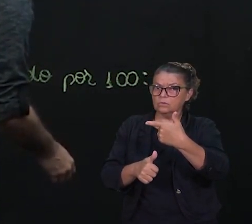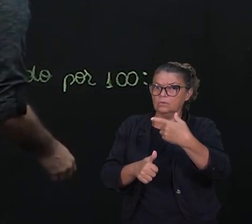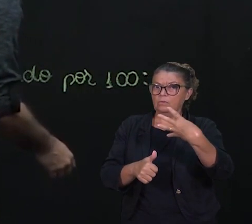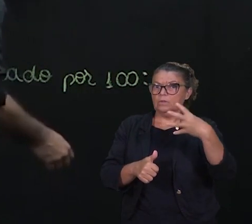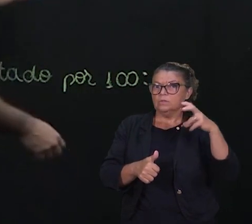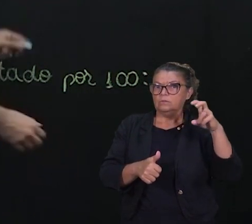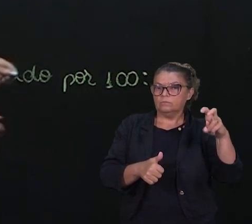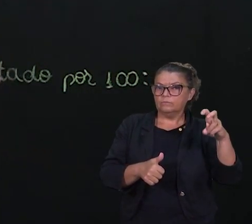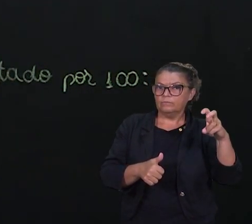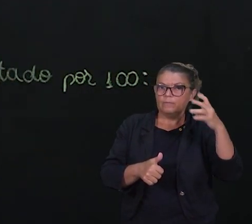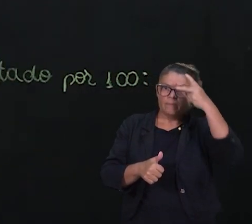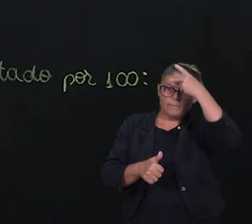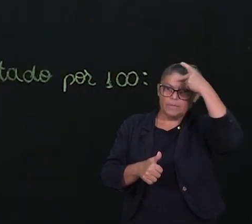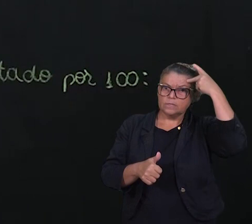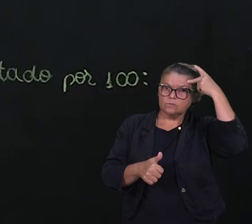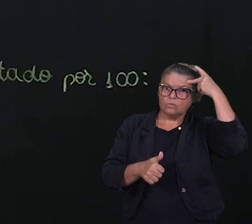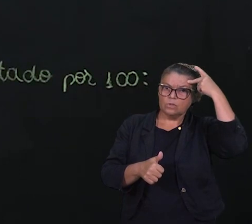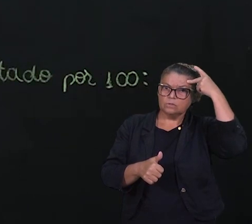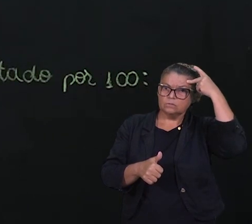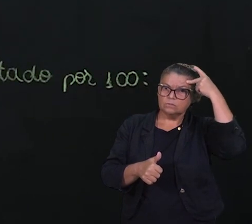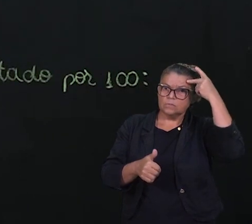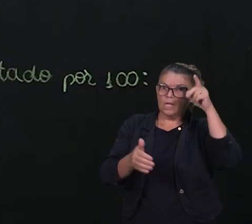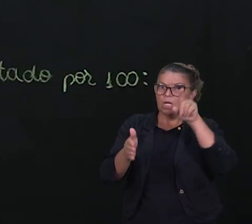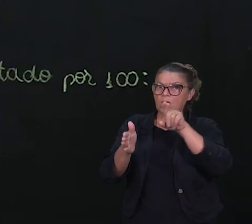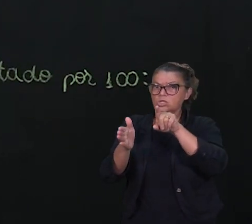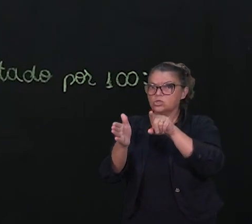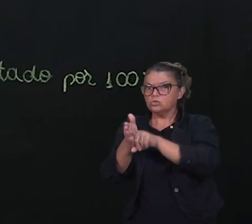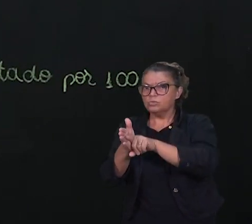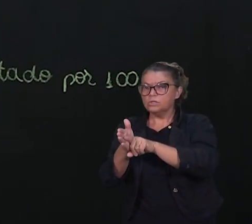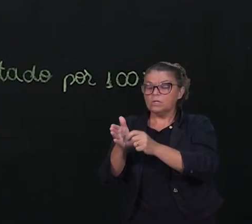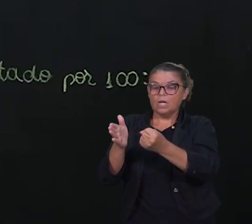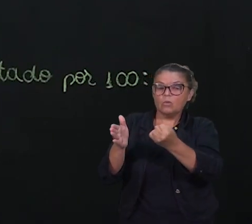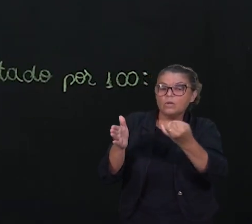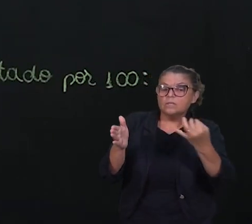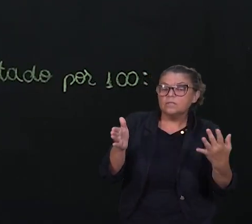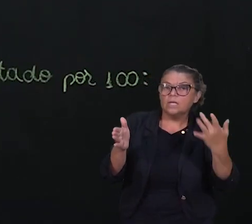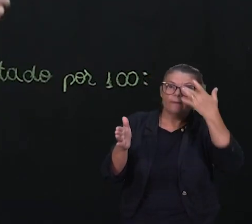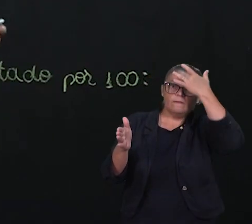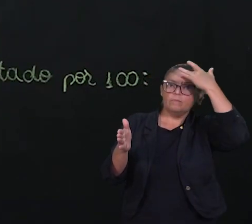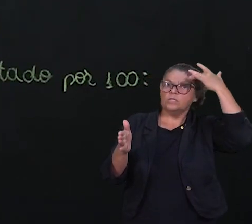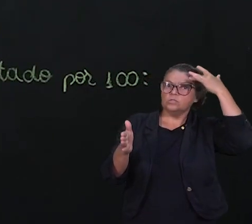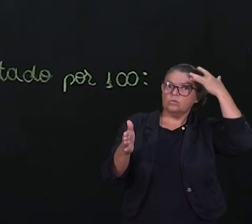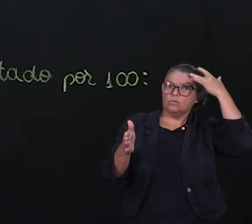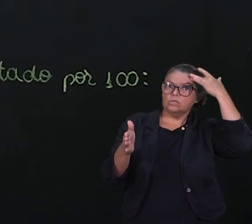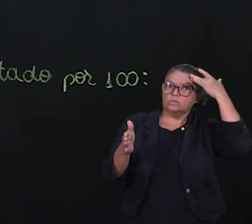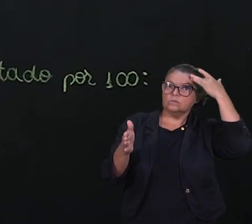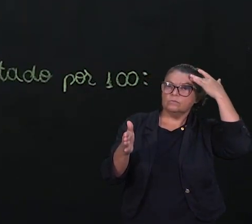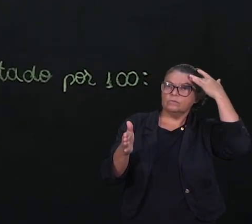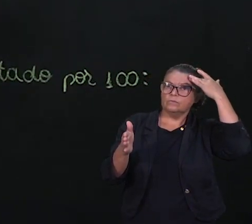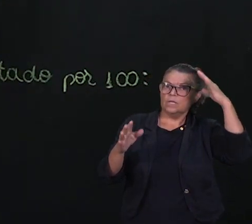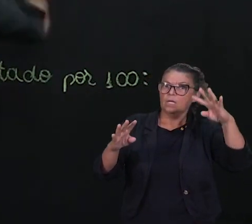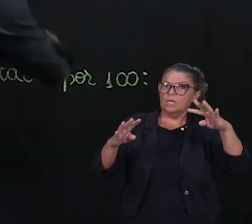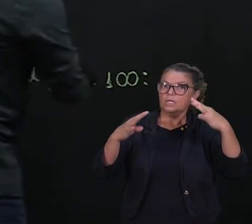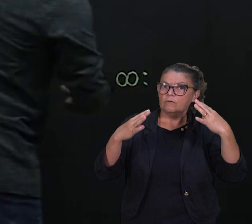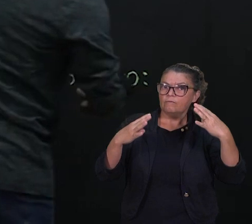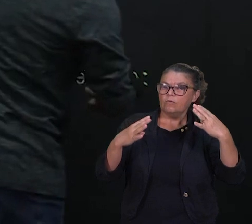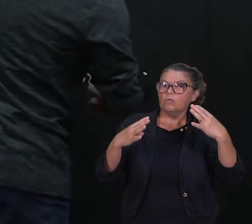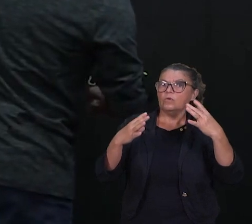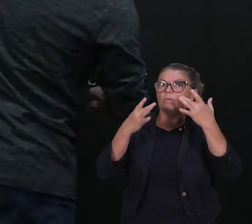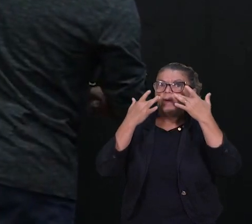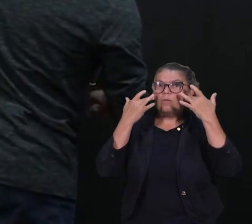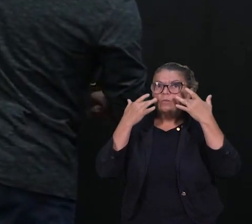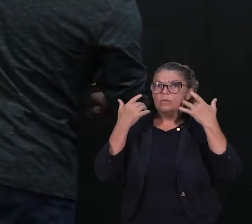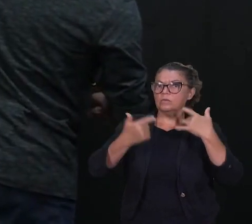245 pessoas, e subtrair pela quantidade de pessoas que foi para a próxima encenação, que nesse caso